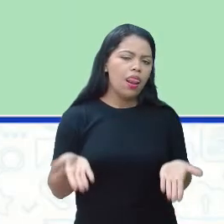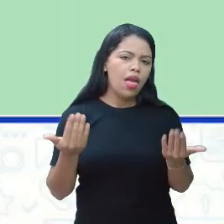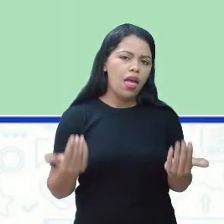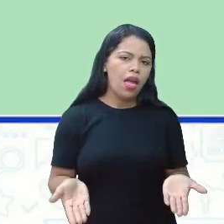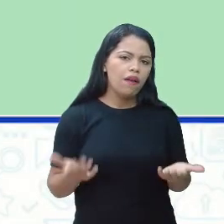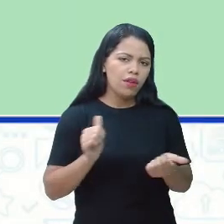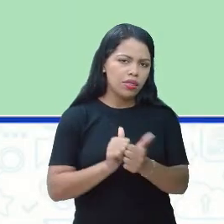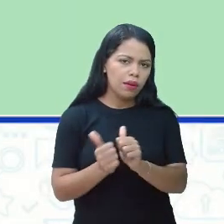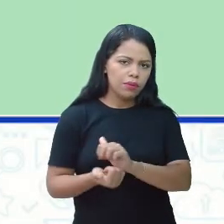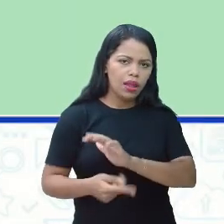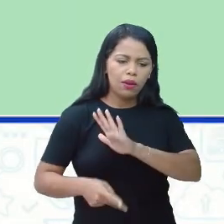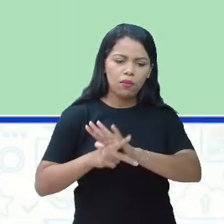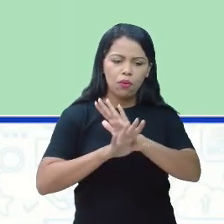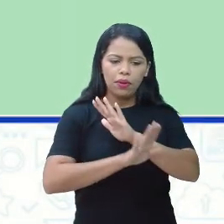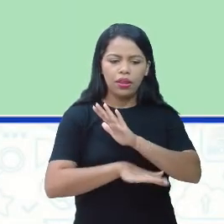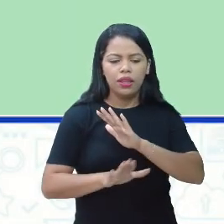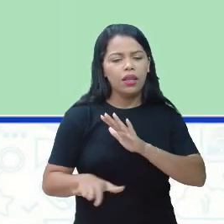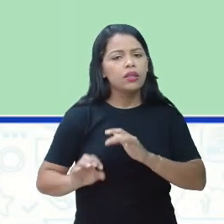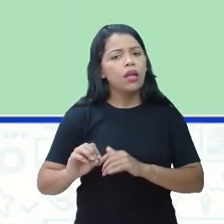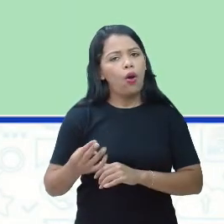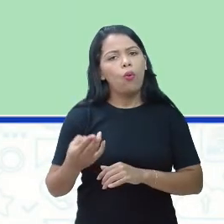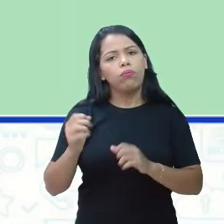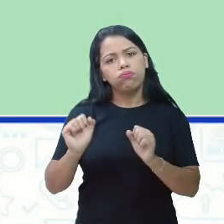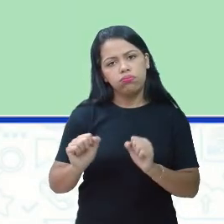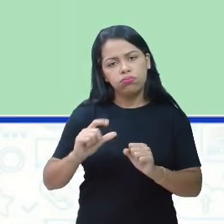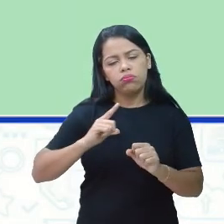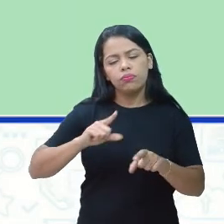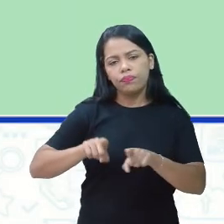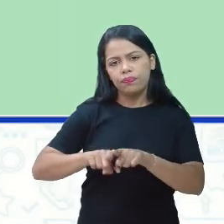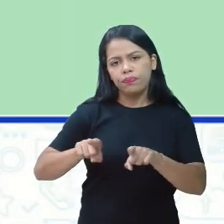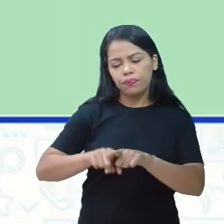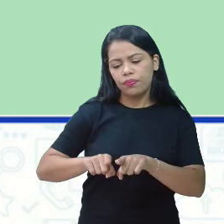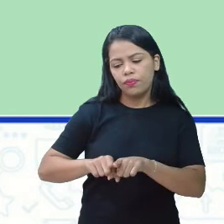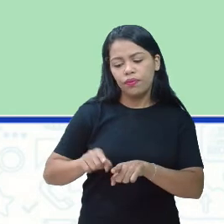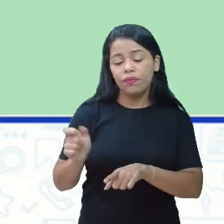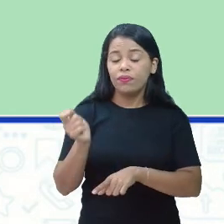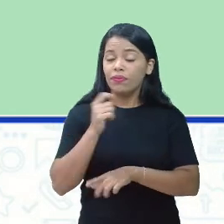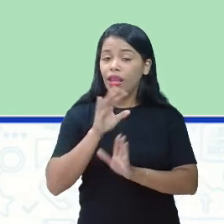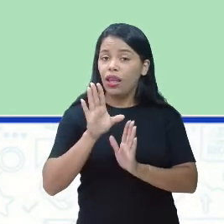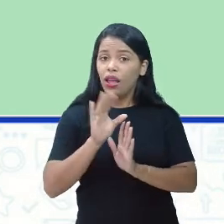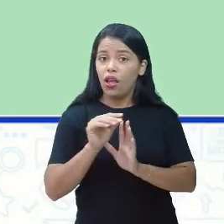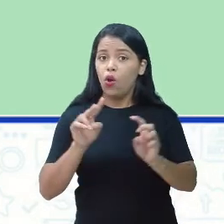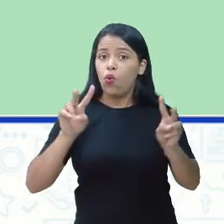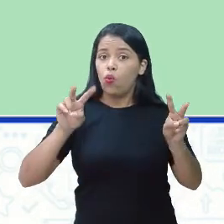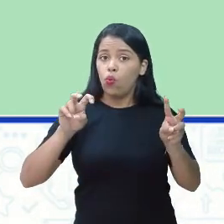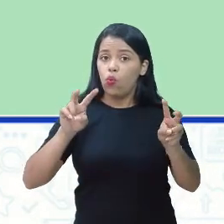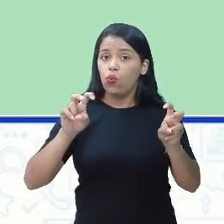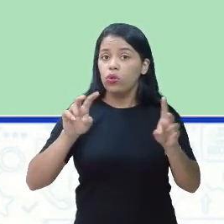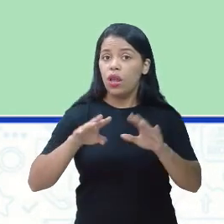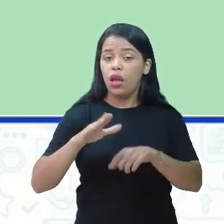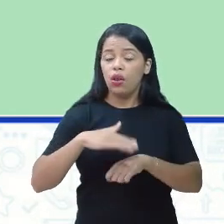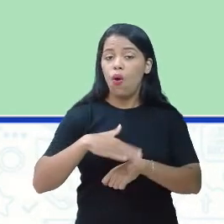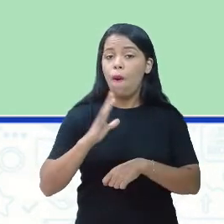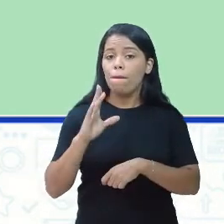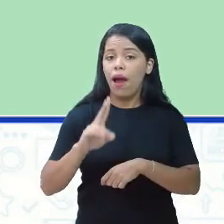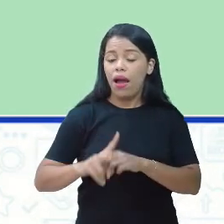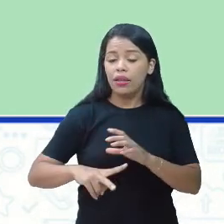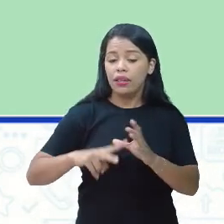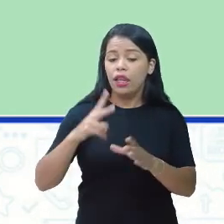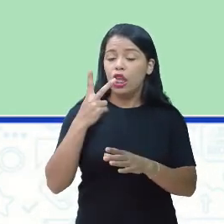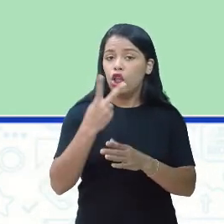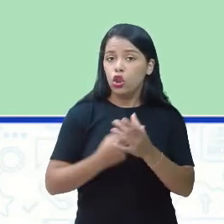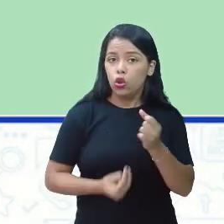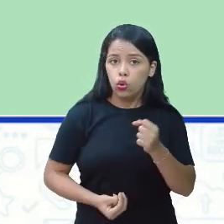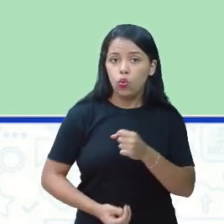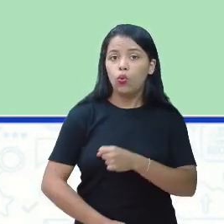para crianças, ou podem ter um teor sarcástico e de duplo sentido. E aí eu chamo